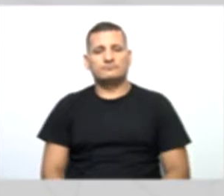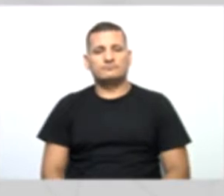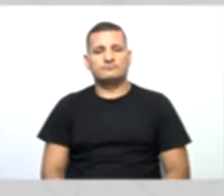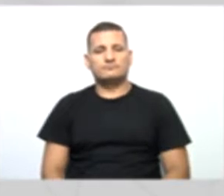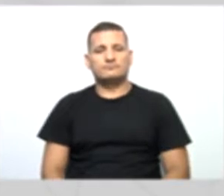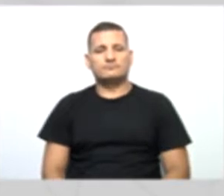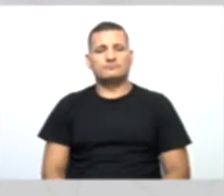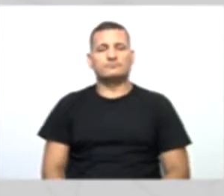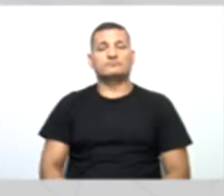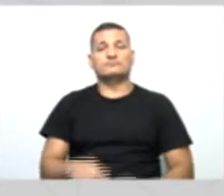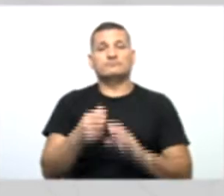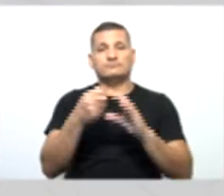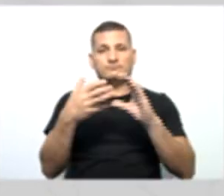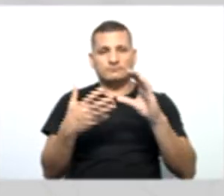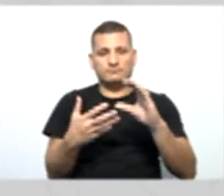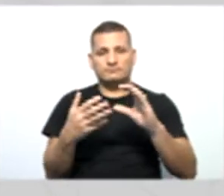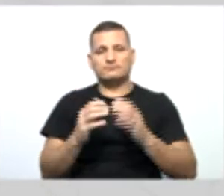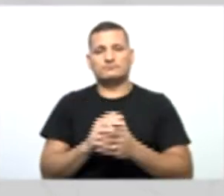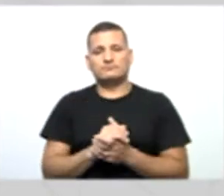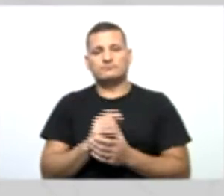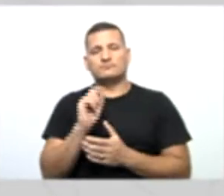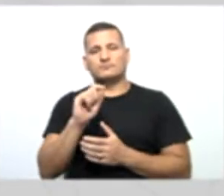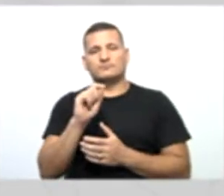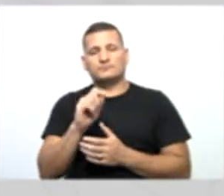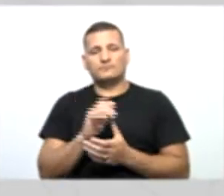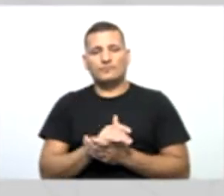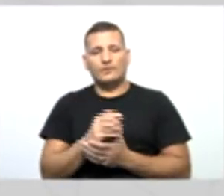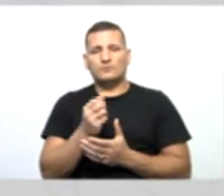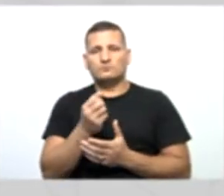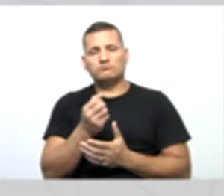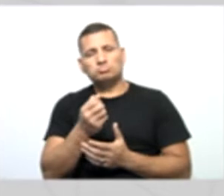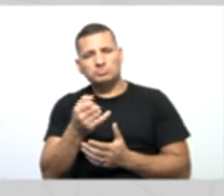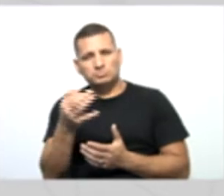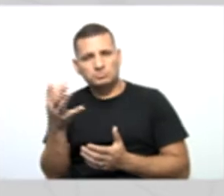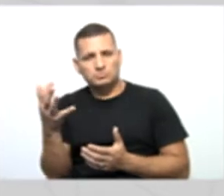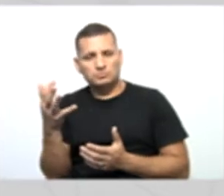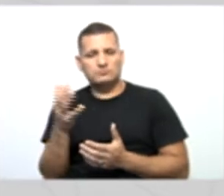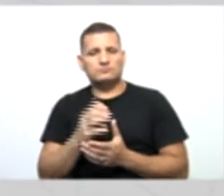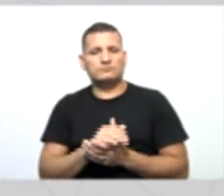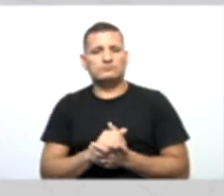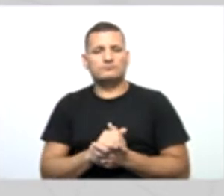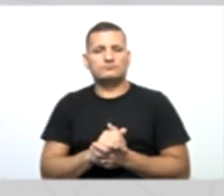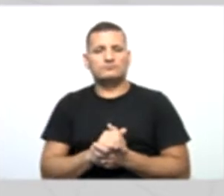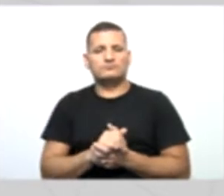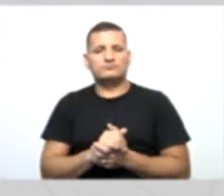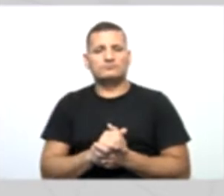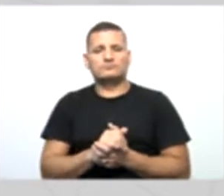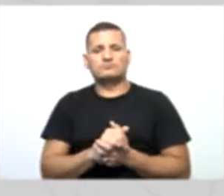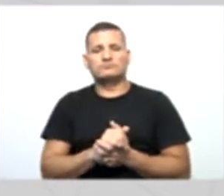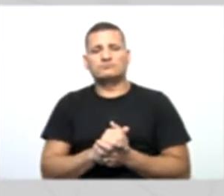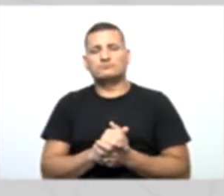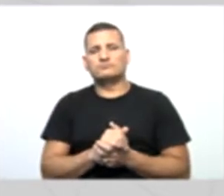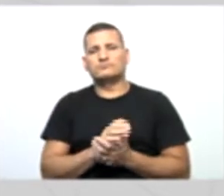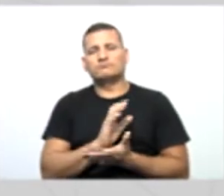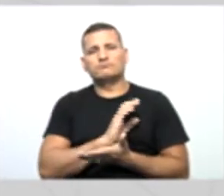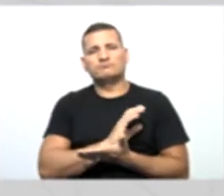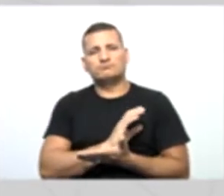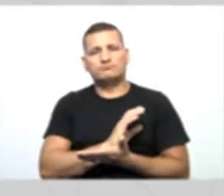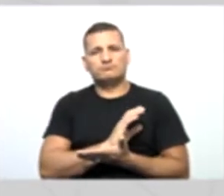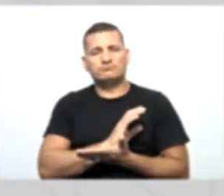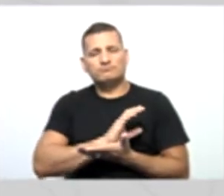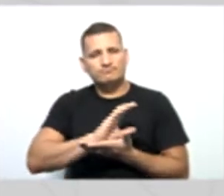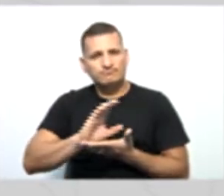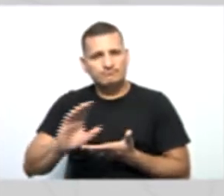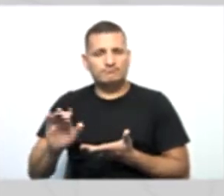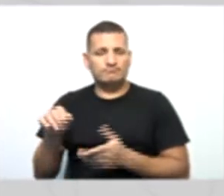Então, tem como a característica quantidade significativa de empreendimentos e indivíduos